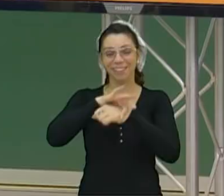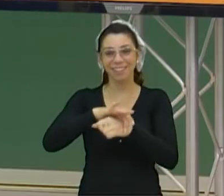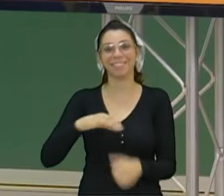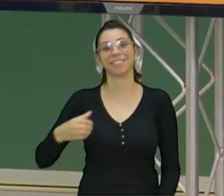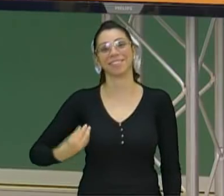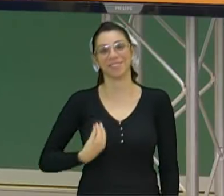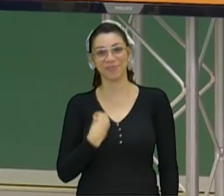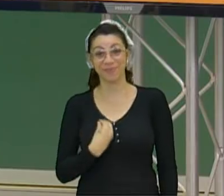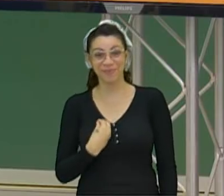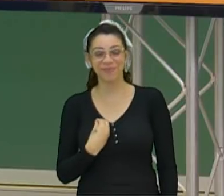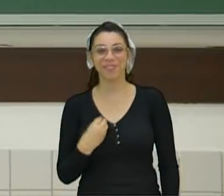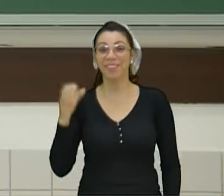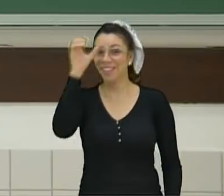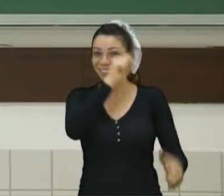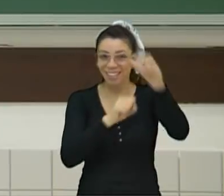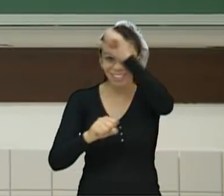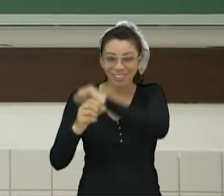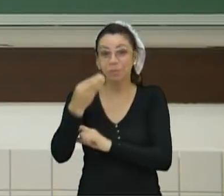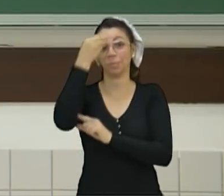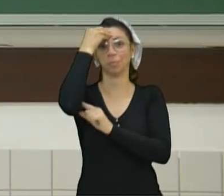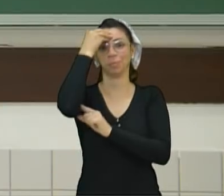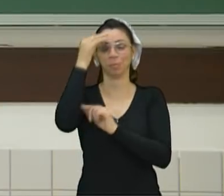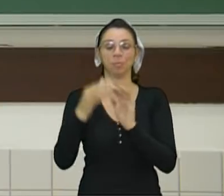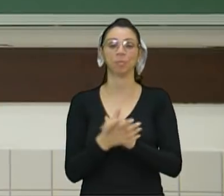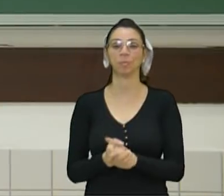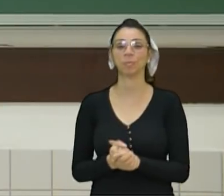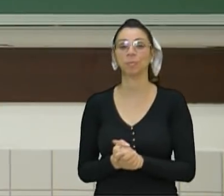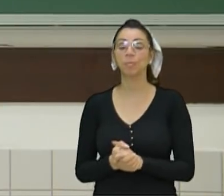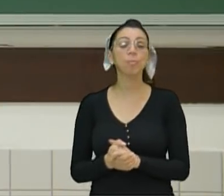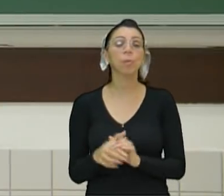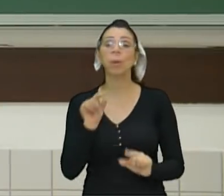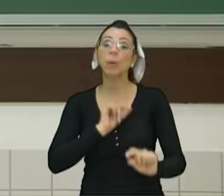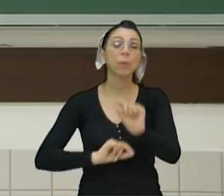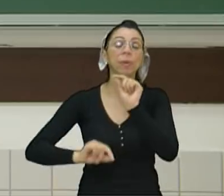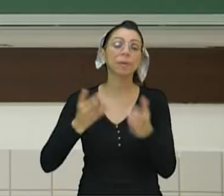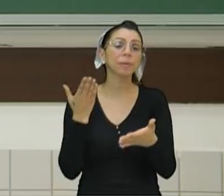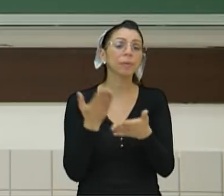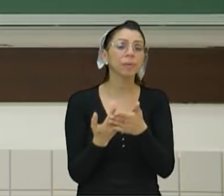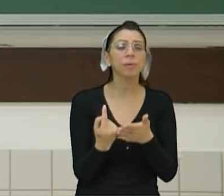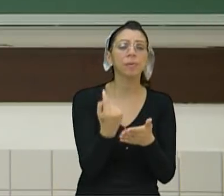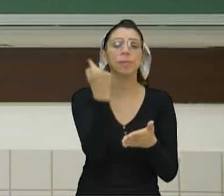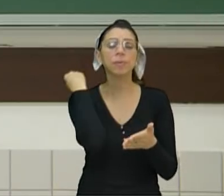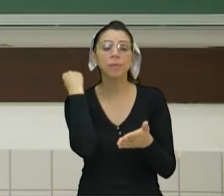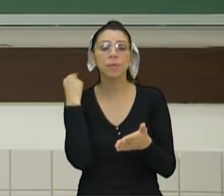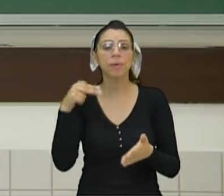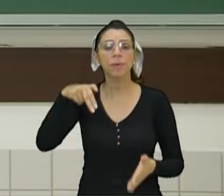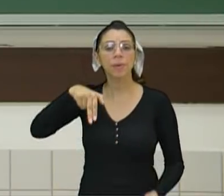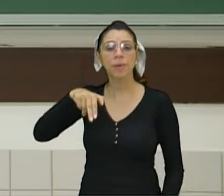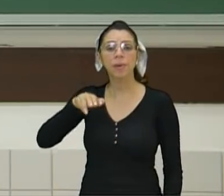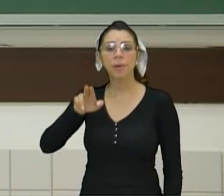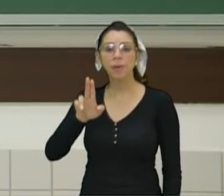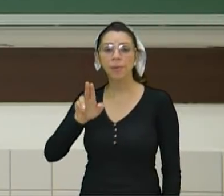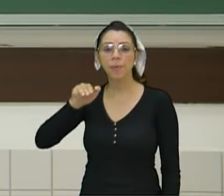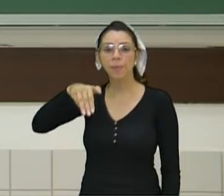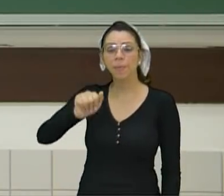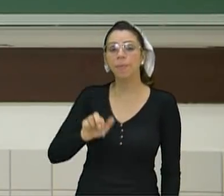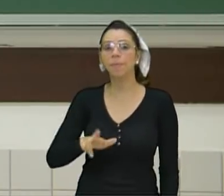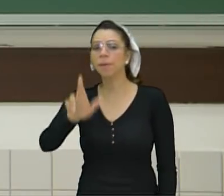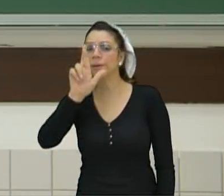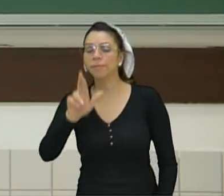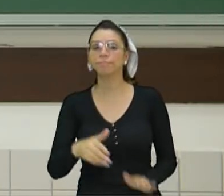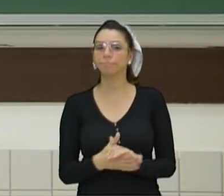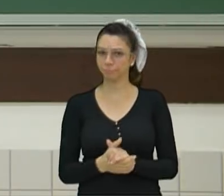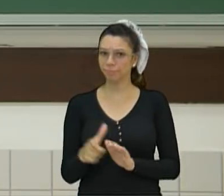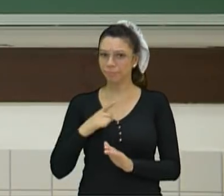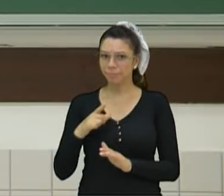tá bom? Então, o que nós trabalhamos na aula anterior de matemática aqui com a professora Neomar? Vocês lembram? Eu lembro que tinha uma atividade